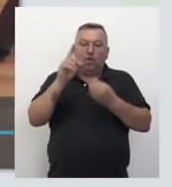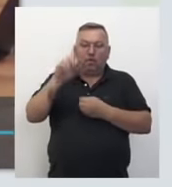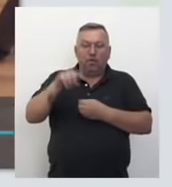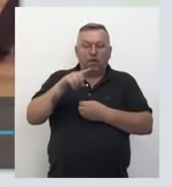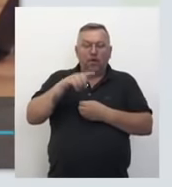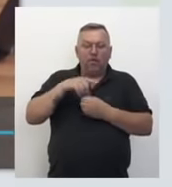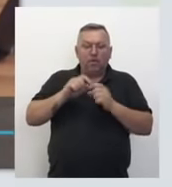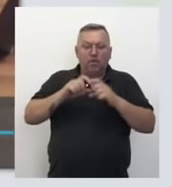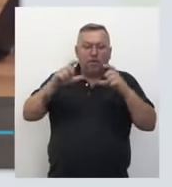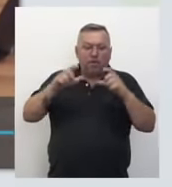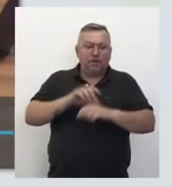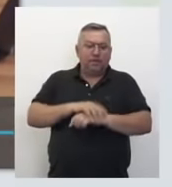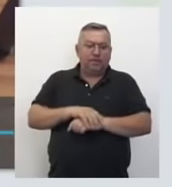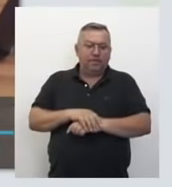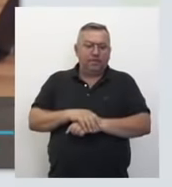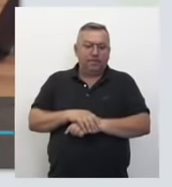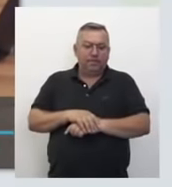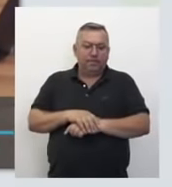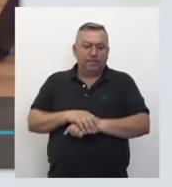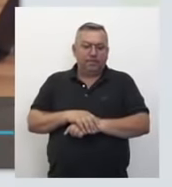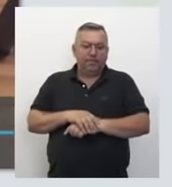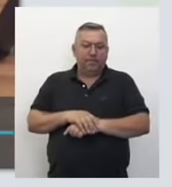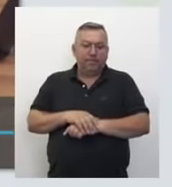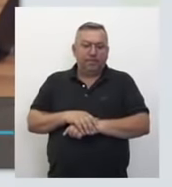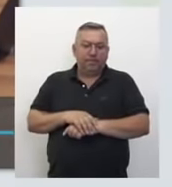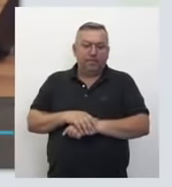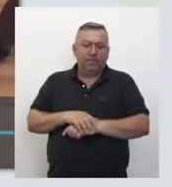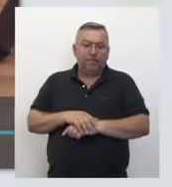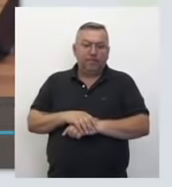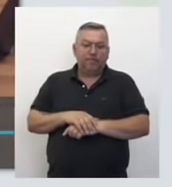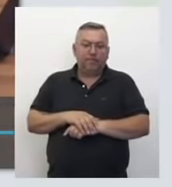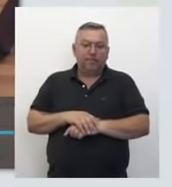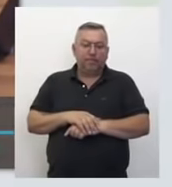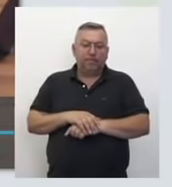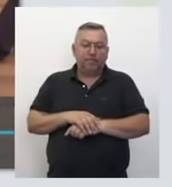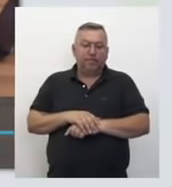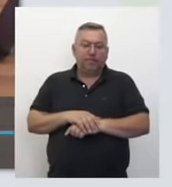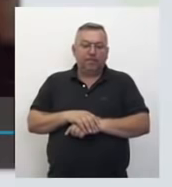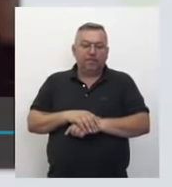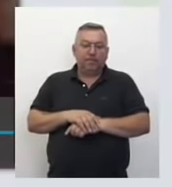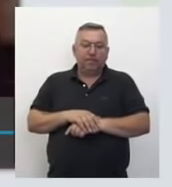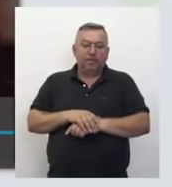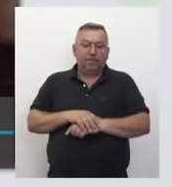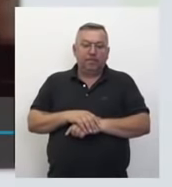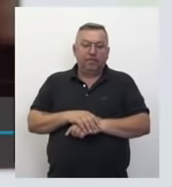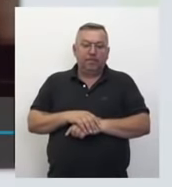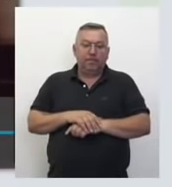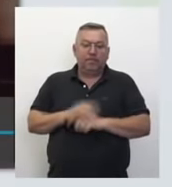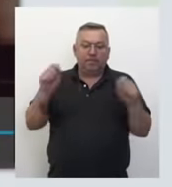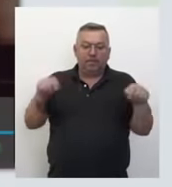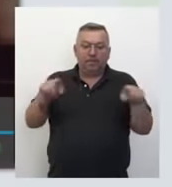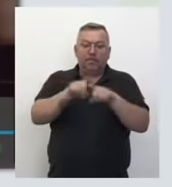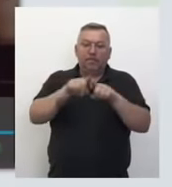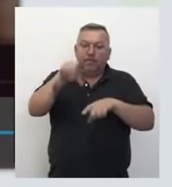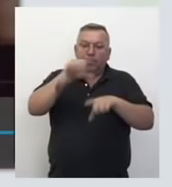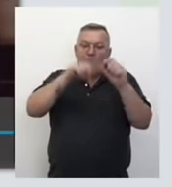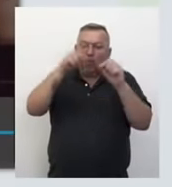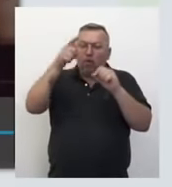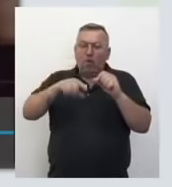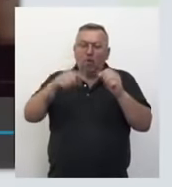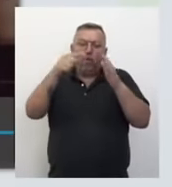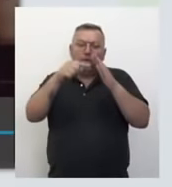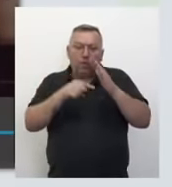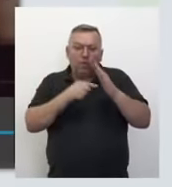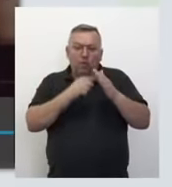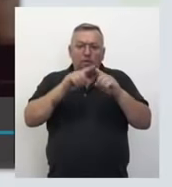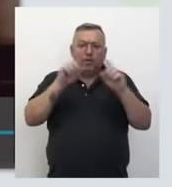seria o tamanho da minha base, mas acho que seria mais ou menos isso. Então, vou colocar... Poderia ter escolhido outros pontos, né?